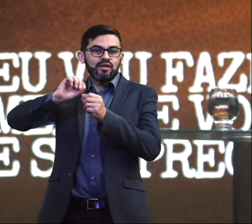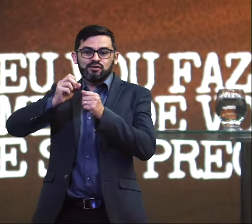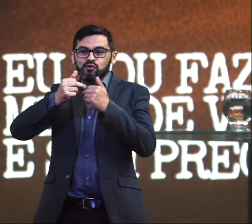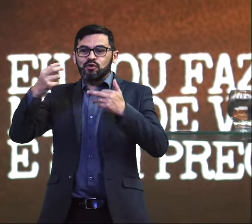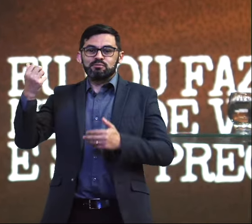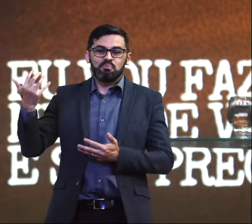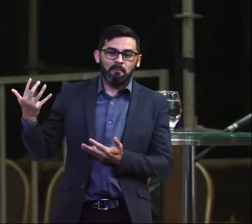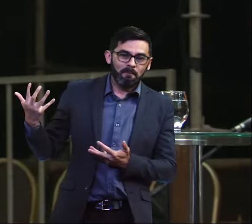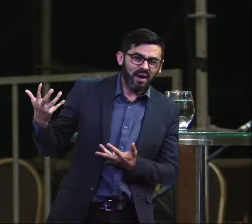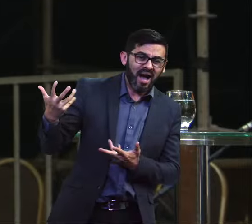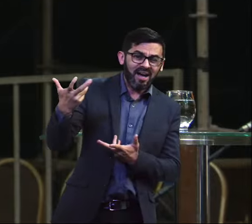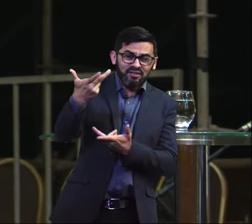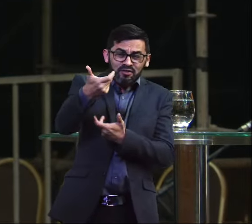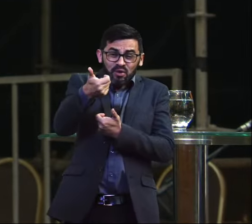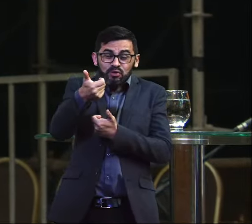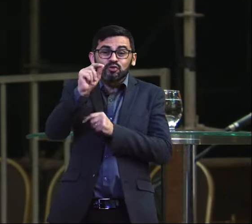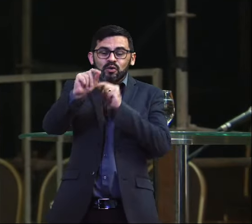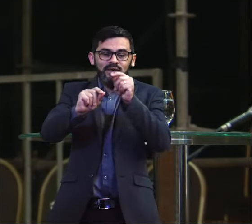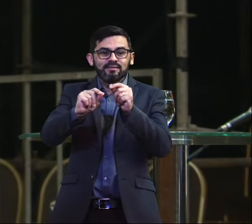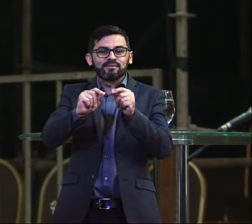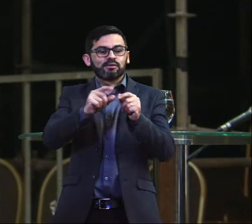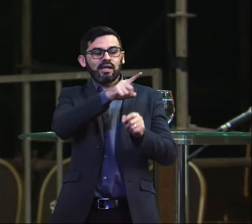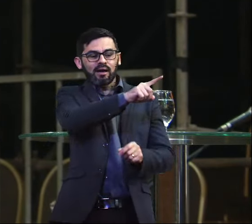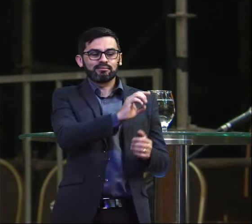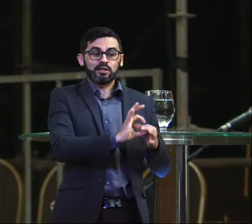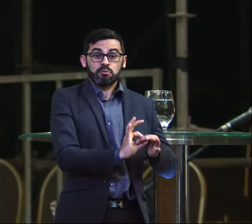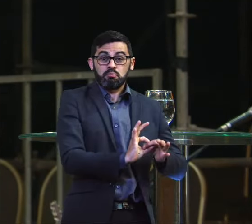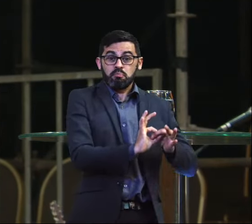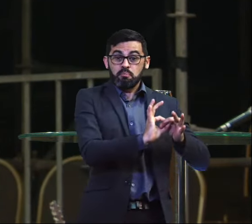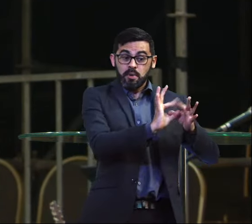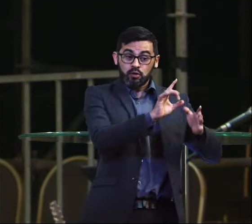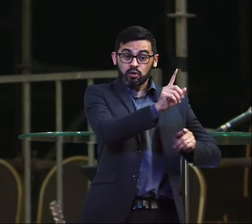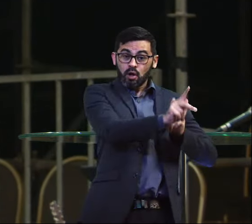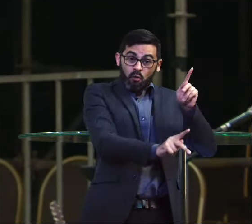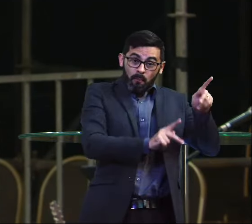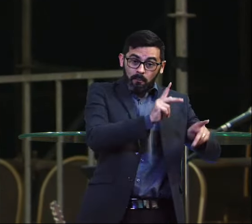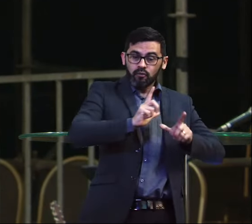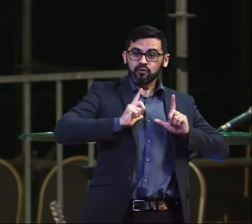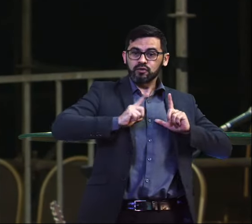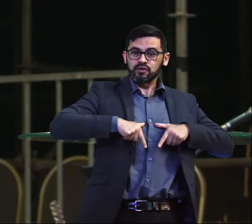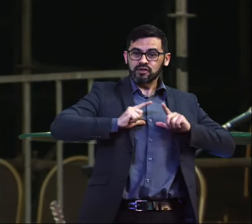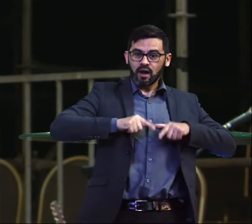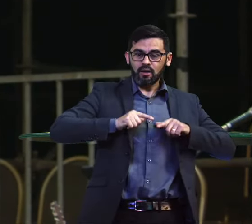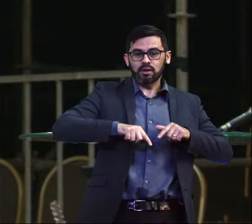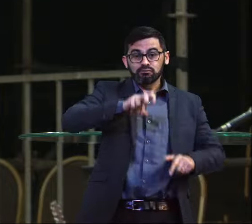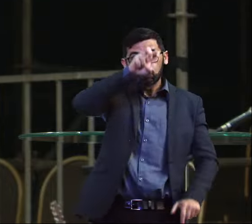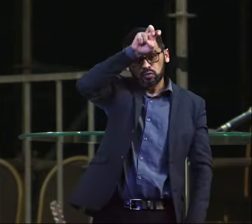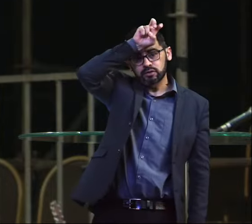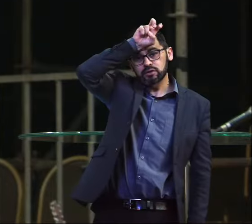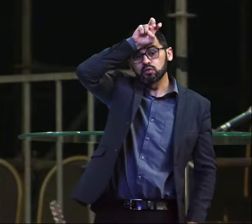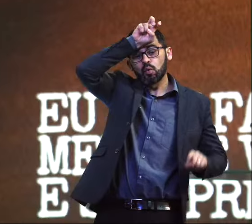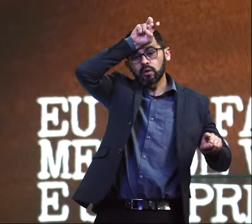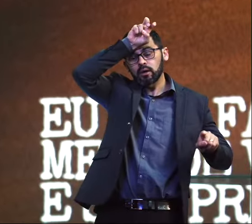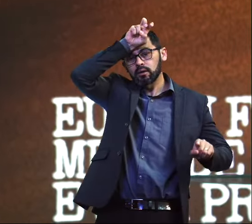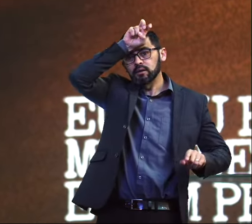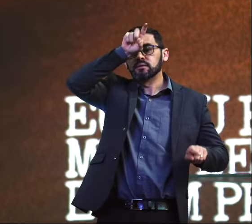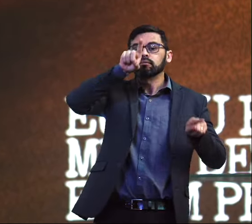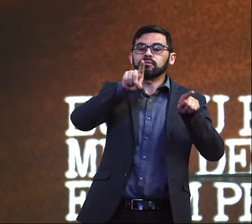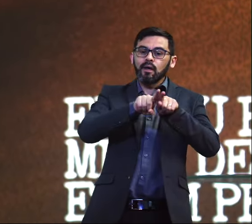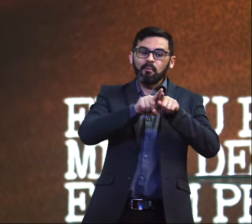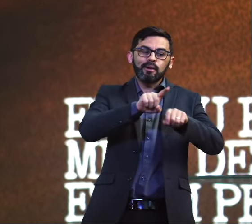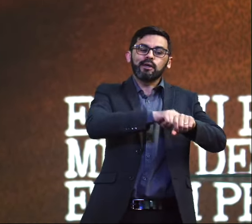quando tirou o povo de Israel do Egito. Até aquele povo, naquela época, ia ficar boquiaberto. Porque o